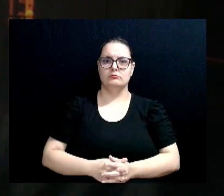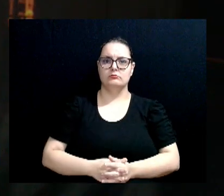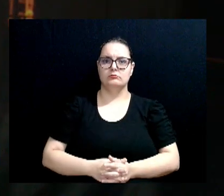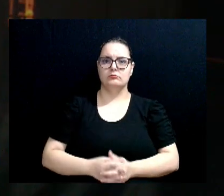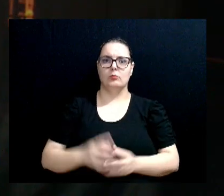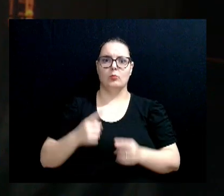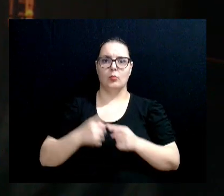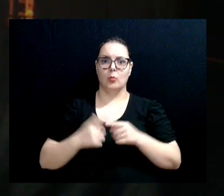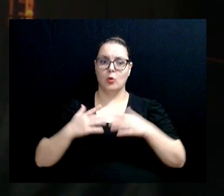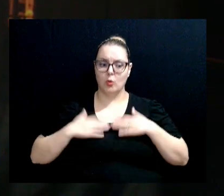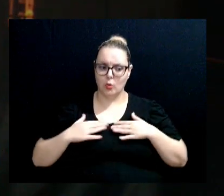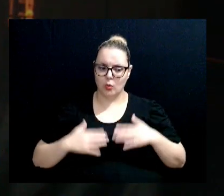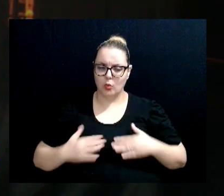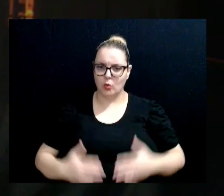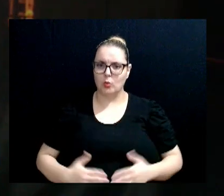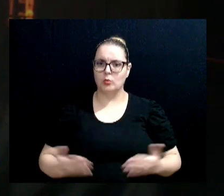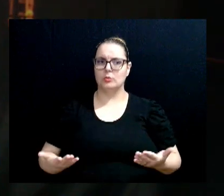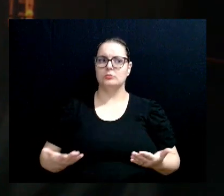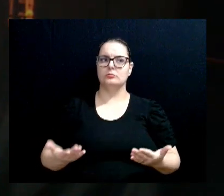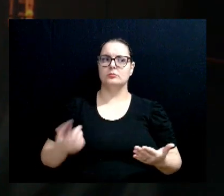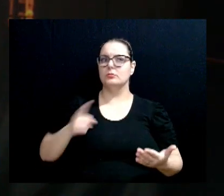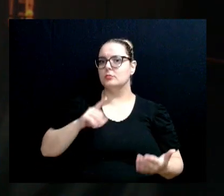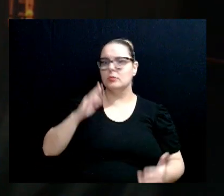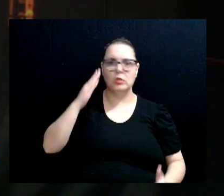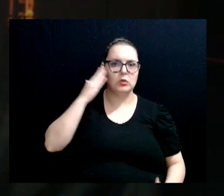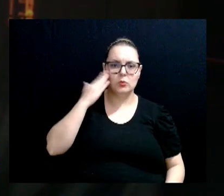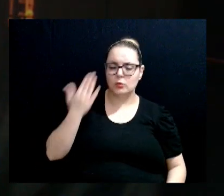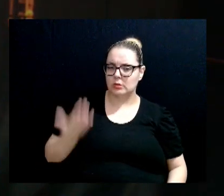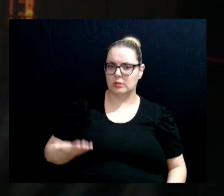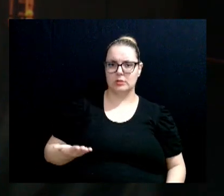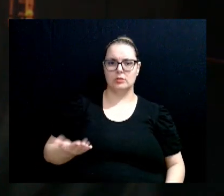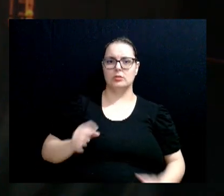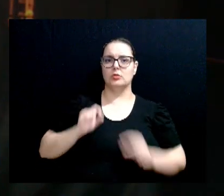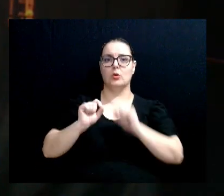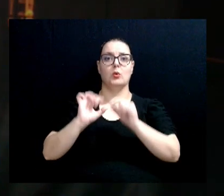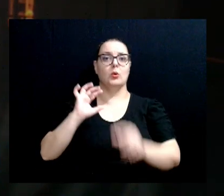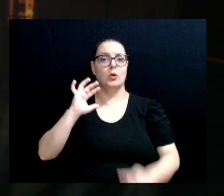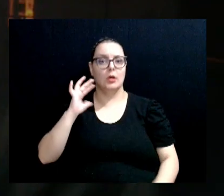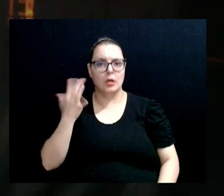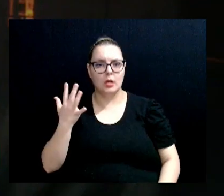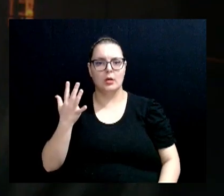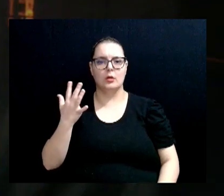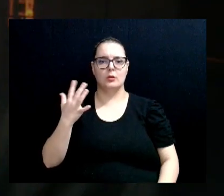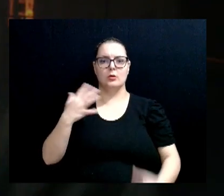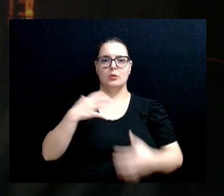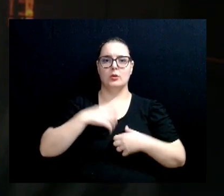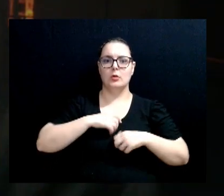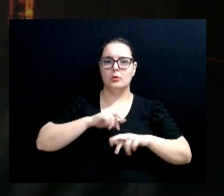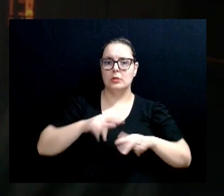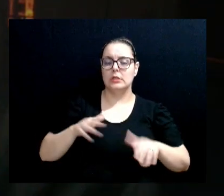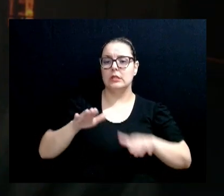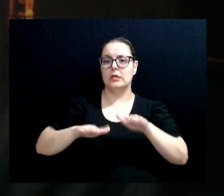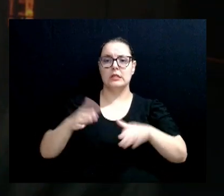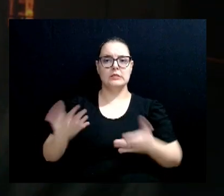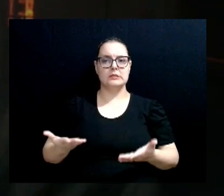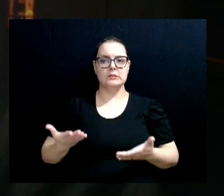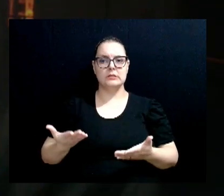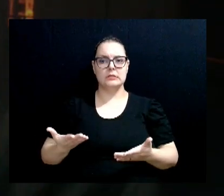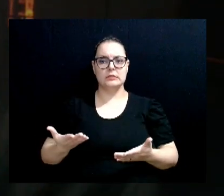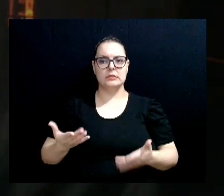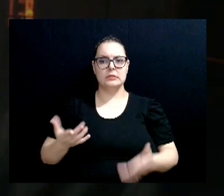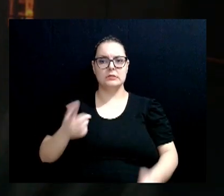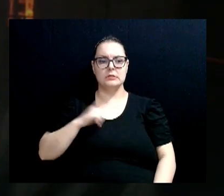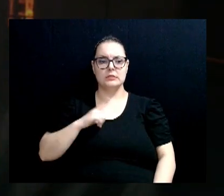corpo ele não entende isso? O que acontece na questão emocional que às vezes a gente tem